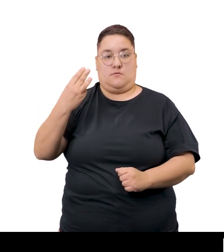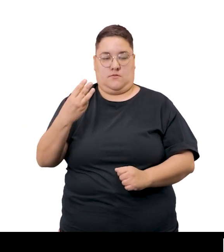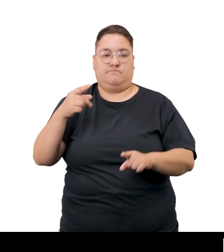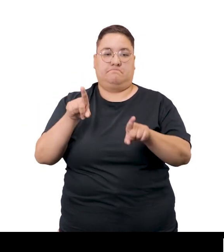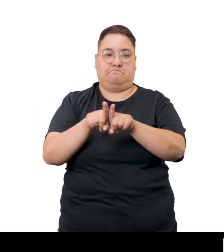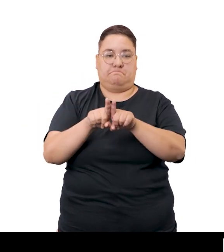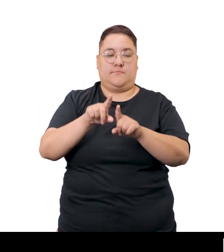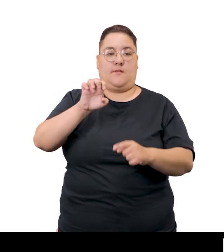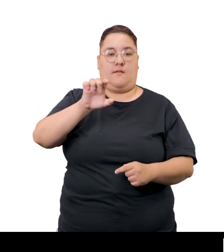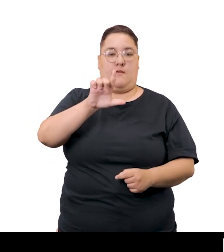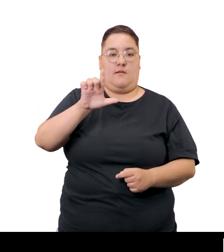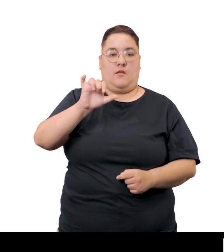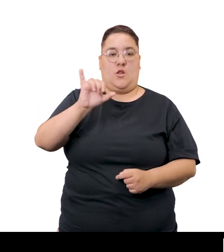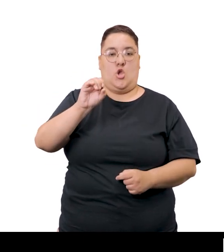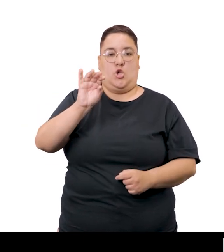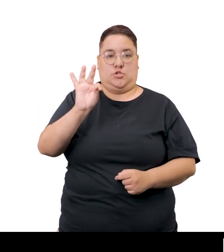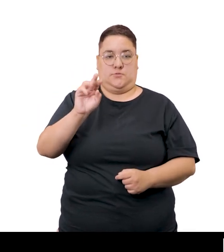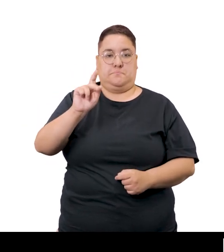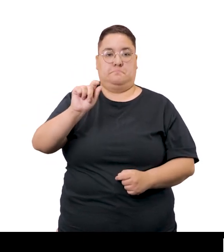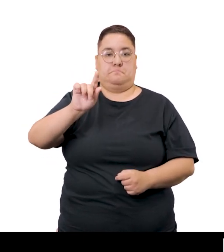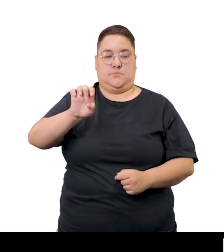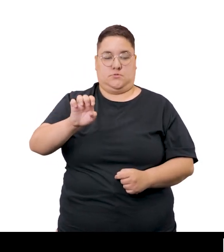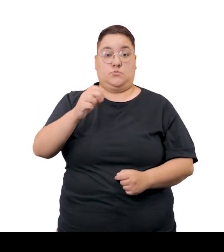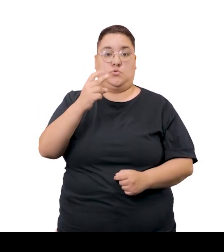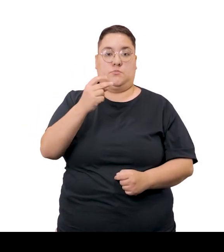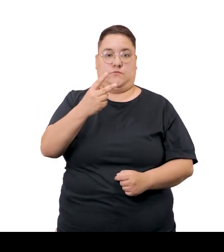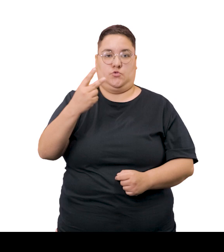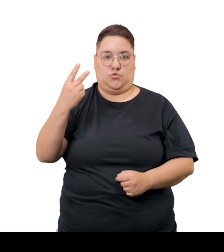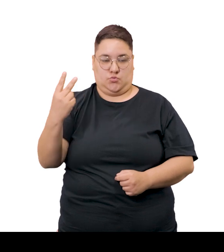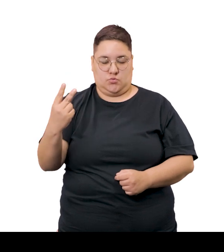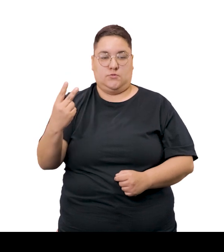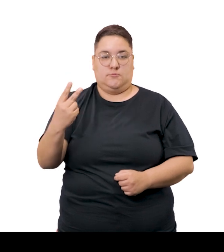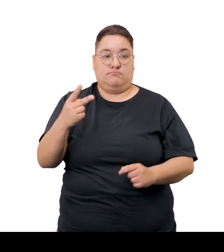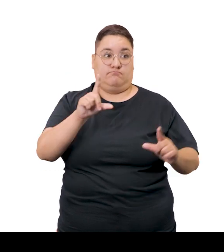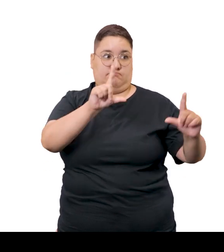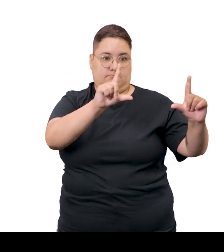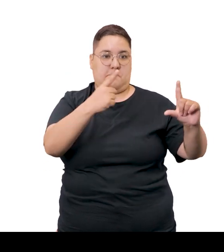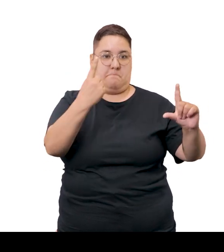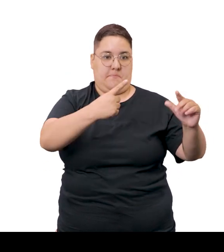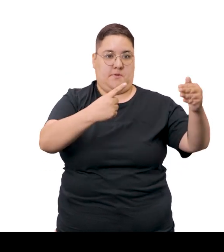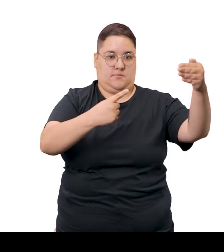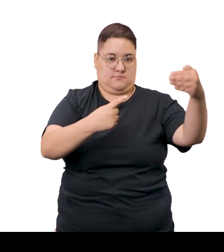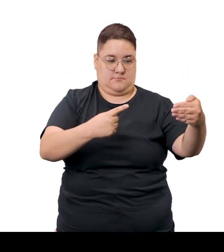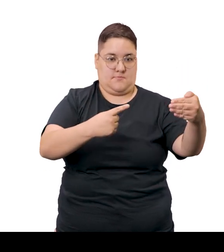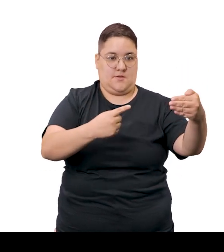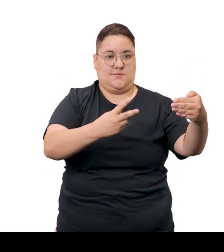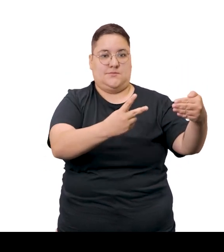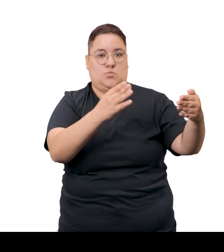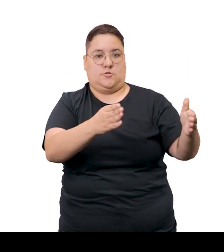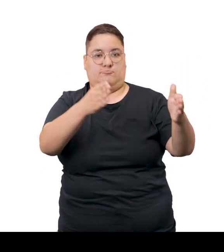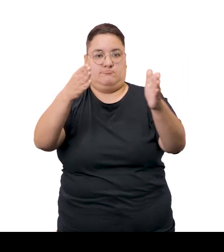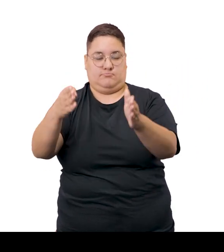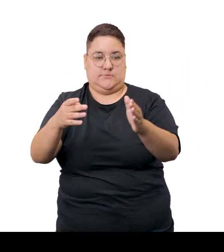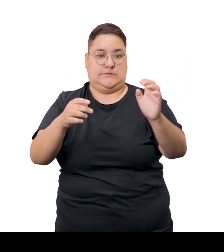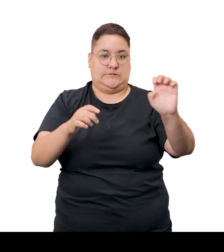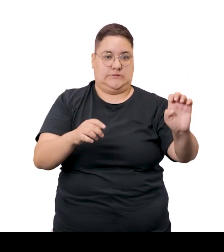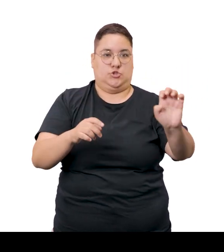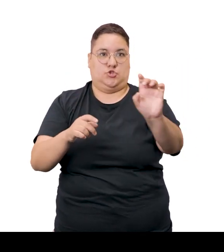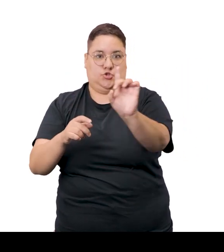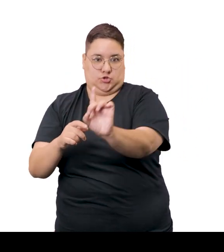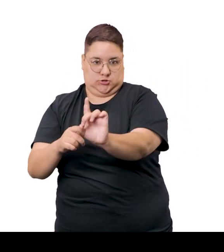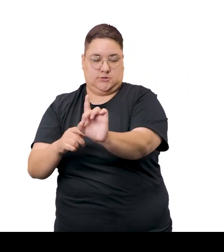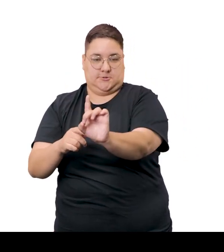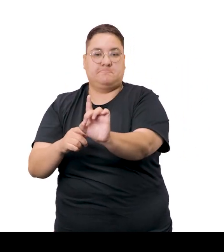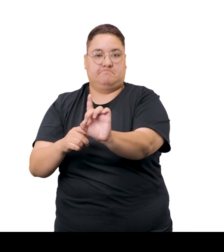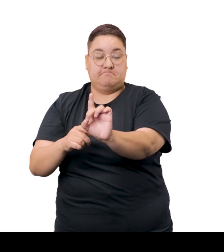1993, e Elliot Page, de 2022, expostos ainda na primeira fileira, na segunda dupla de cavaletes da